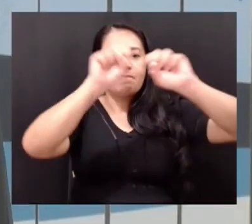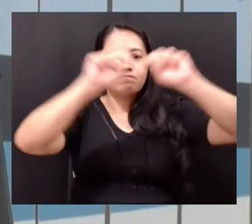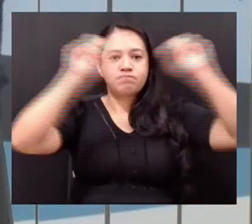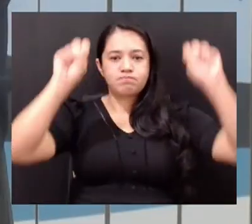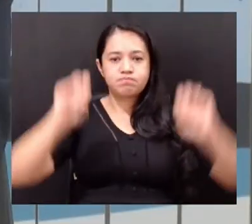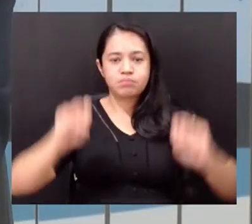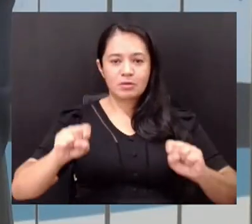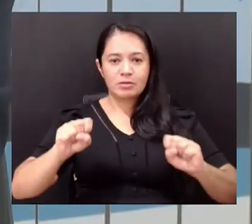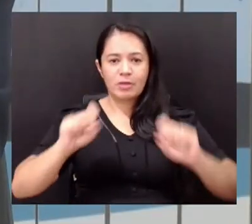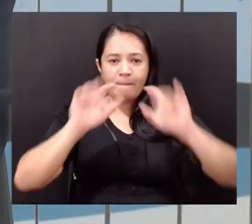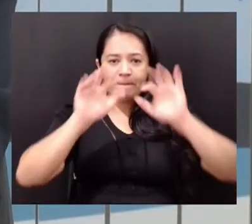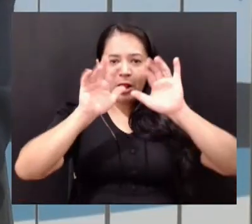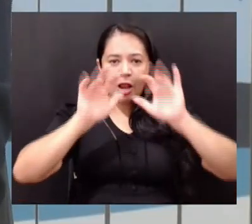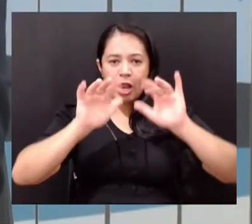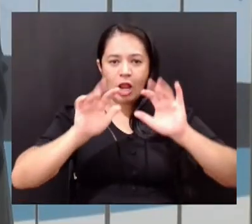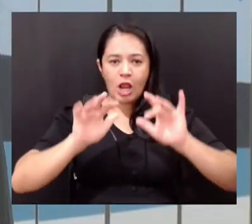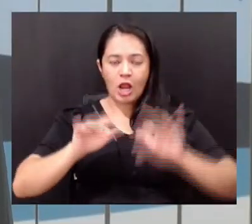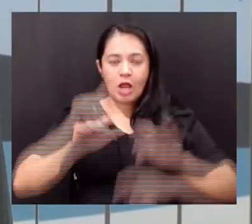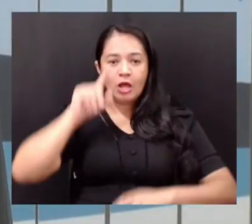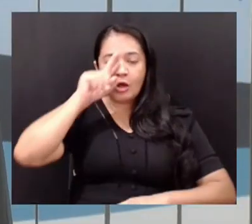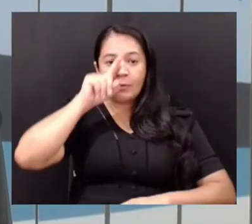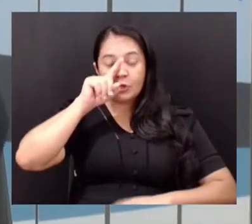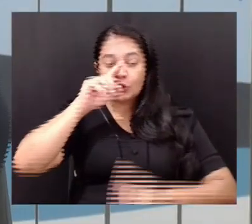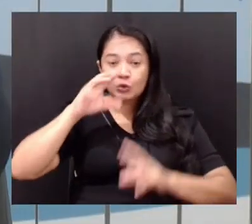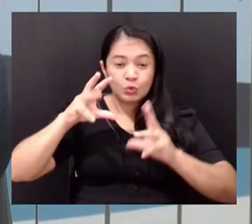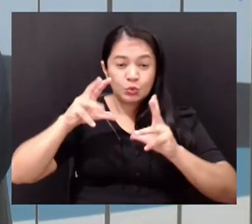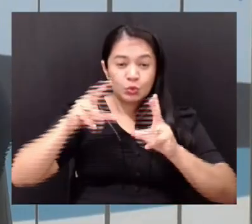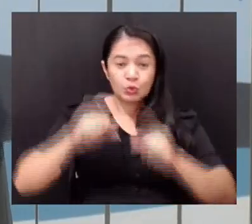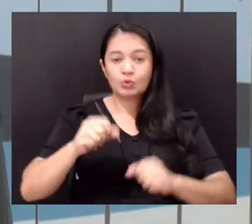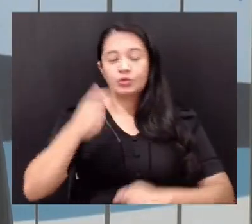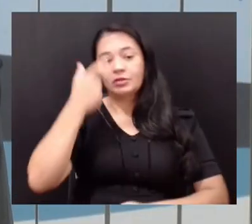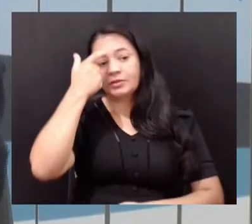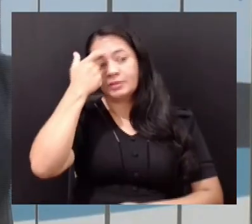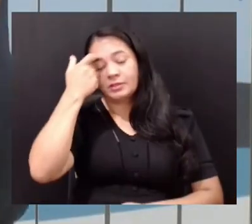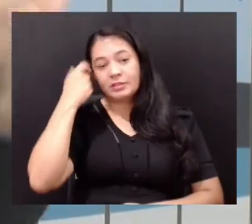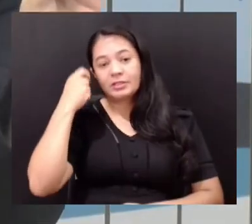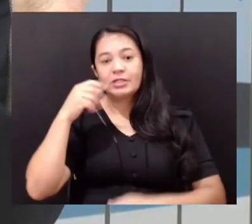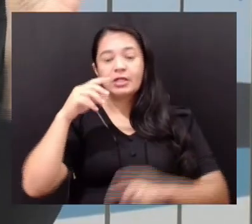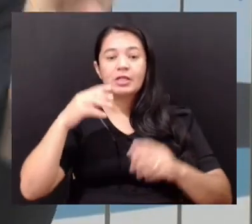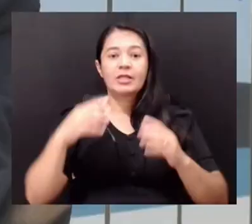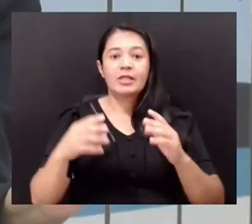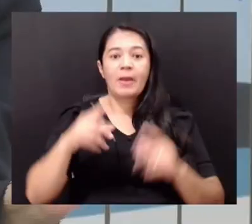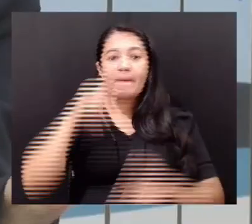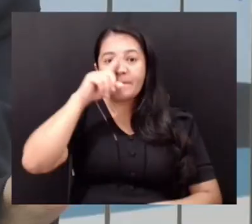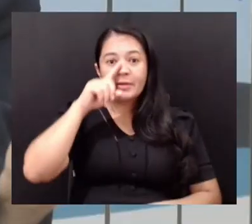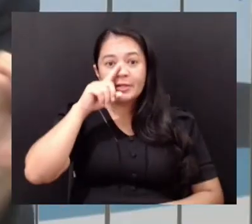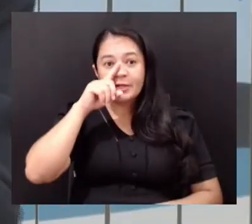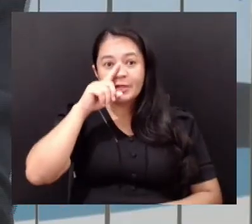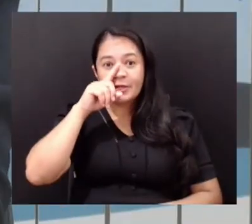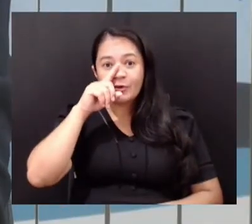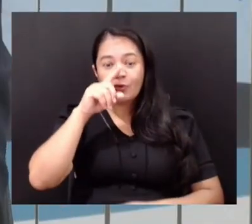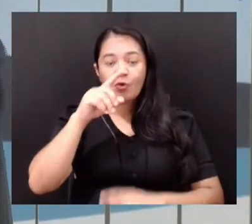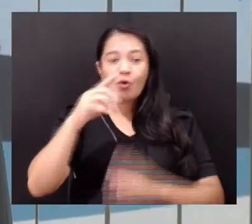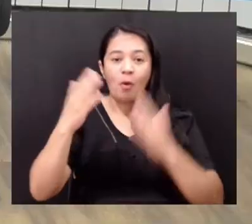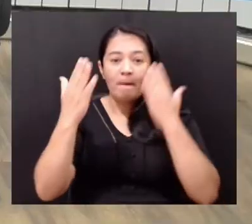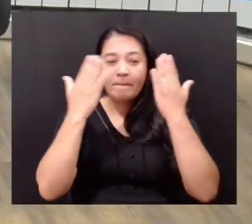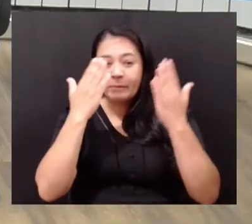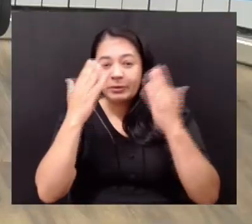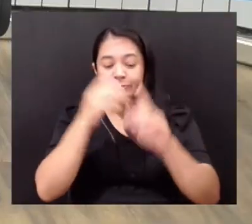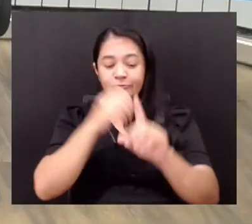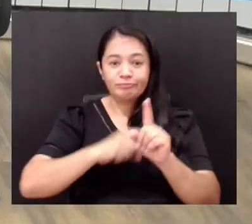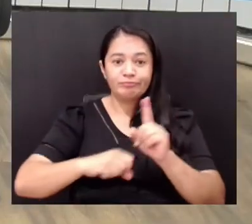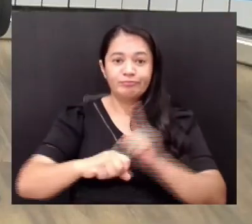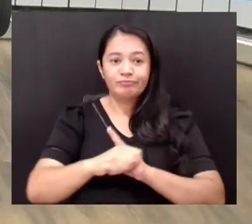fatores psicossociais. O que é esse nome? Que parece super difícil. Para algumas empresas,